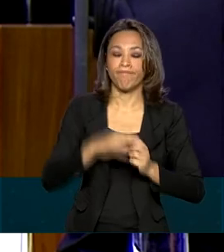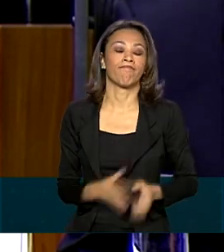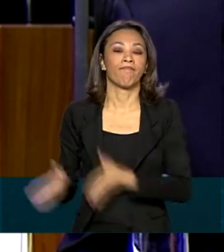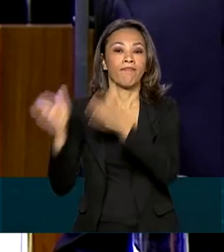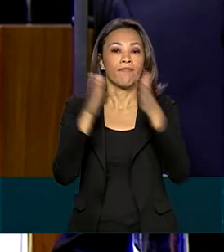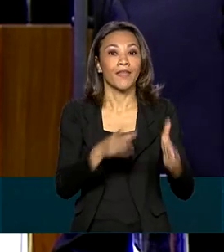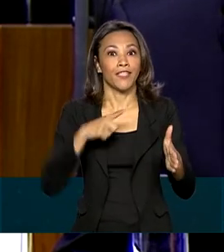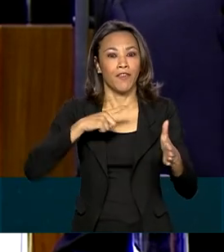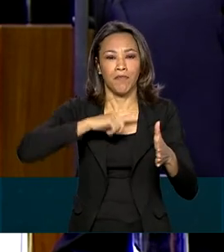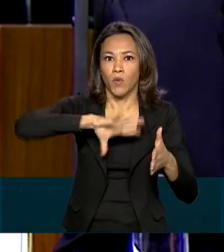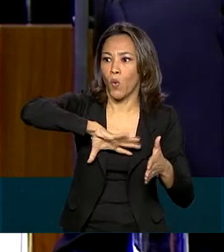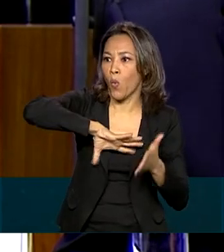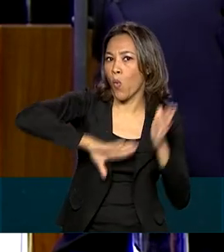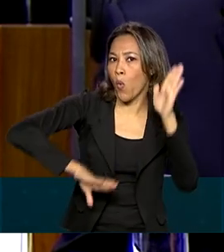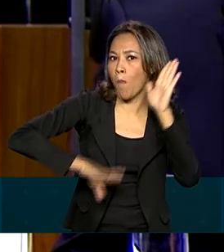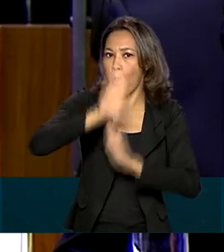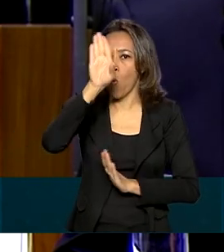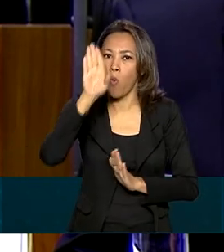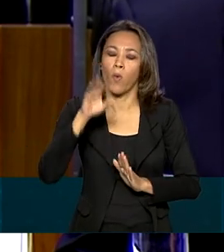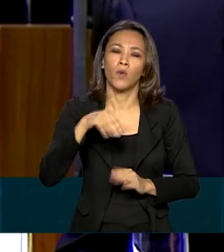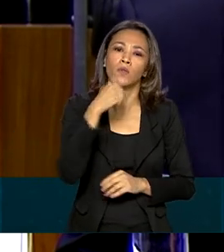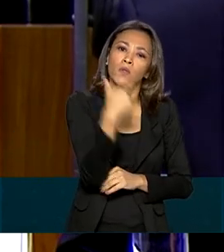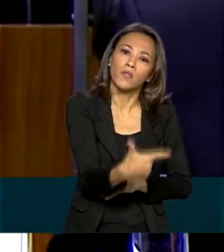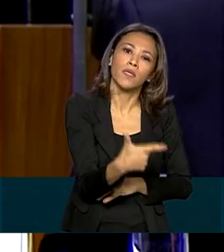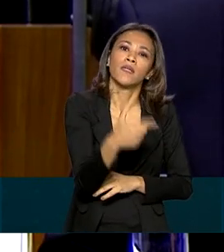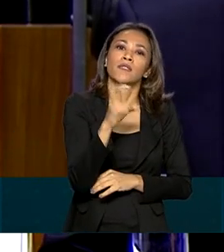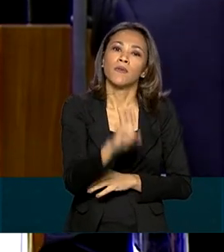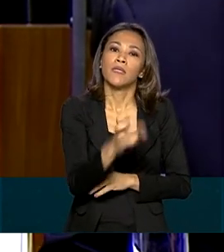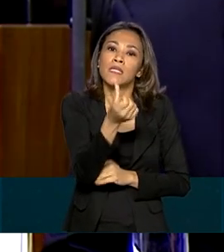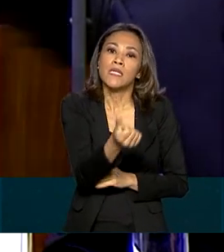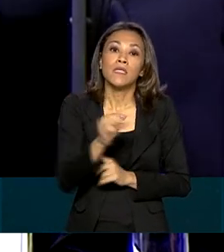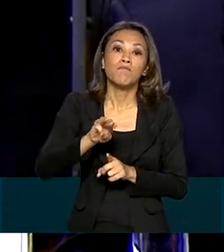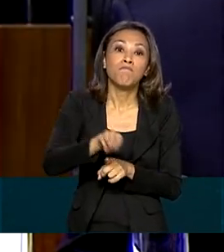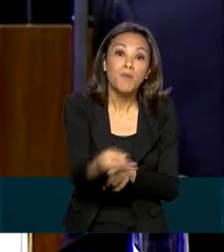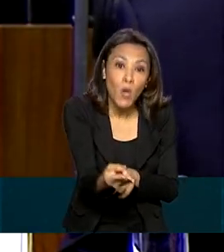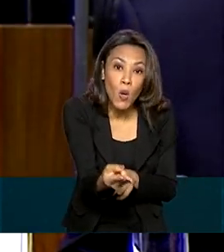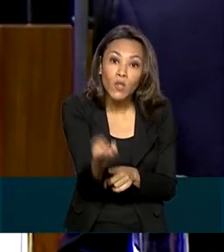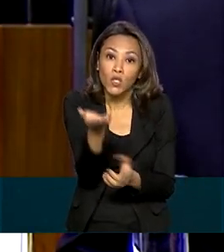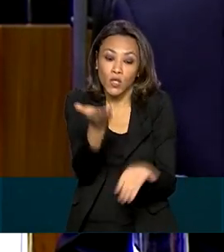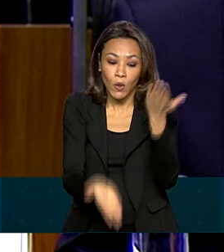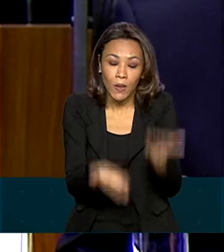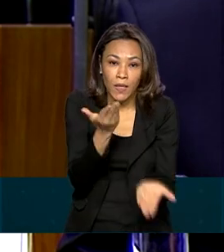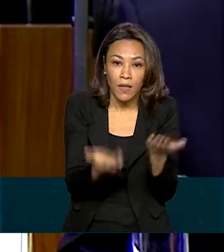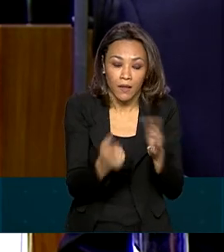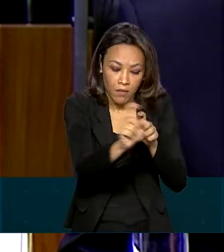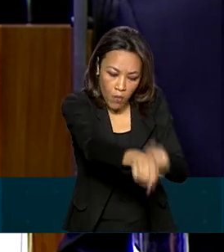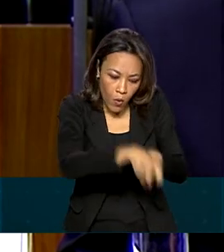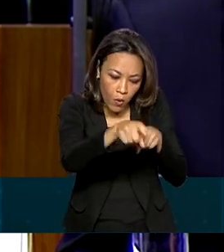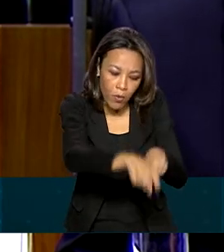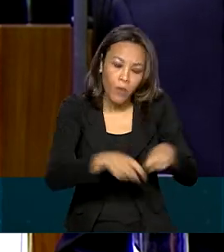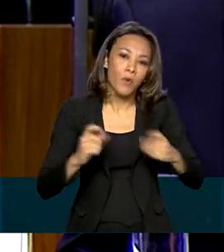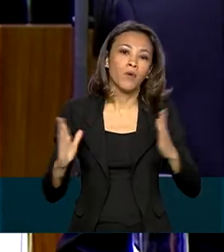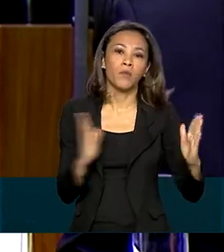obtivemos recorde de 256 milhões de toneladas na safra brasileira